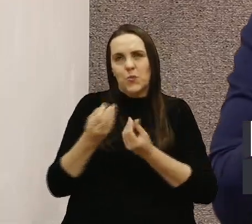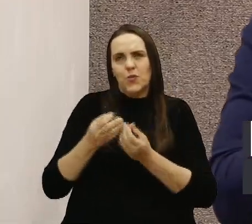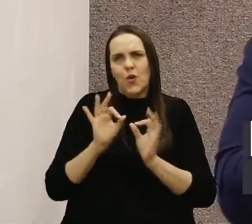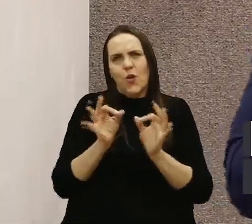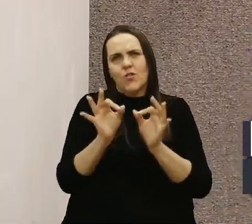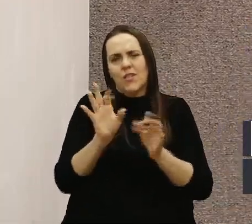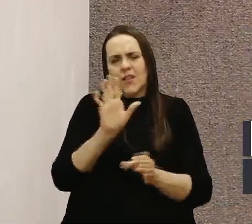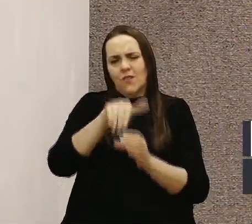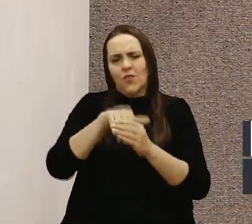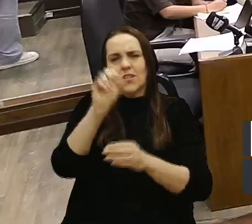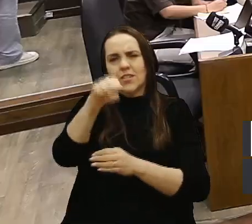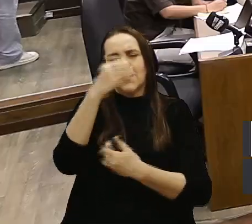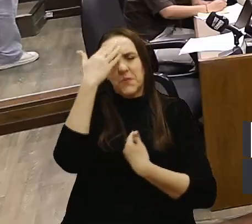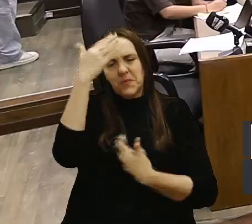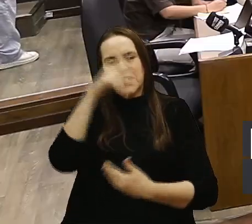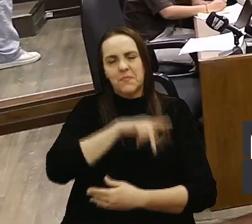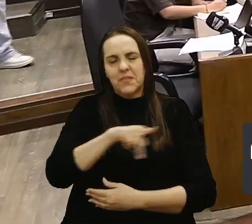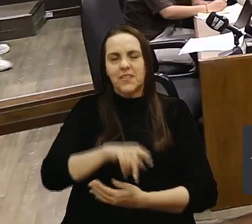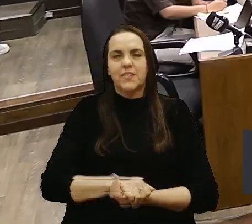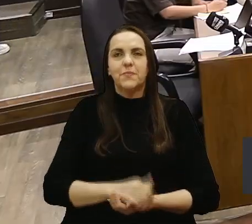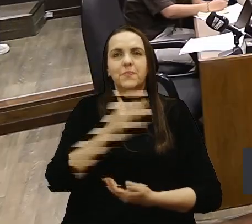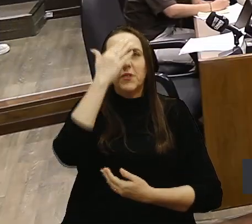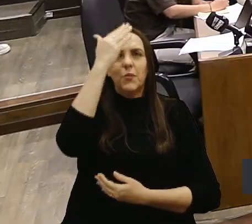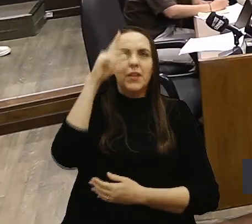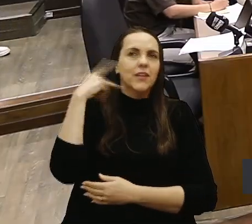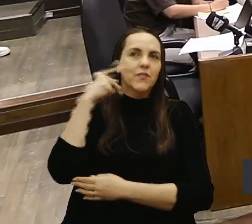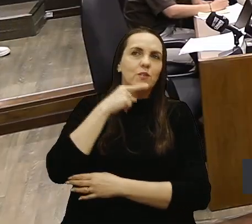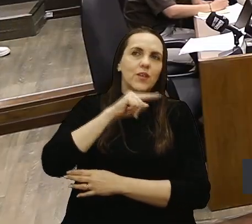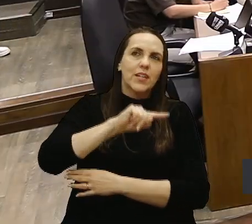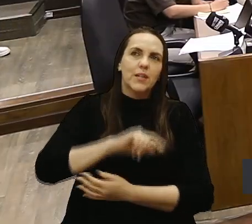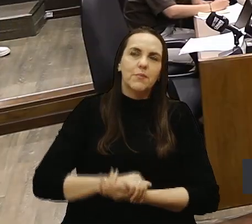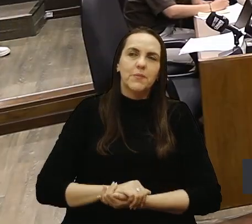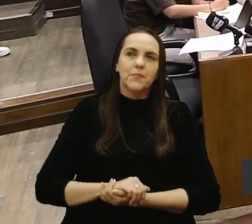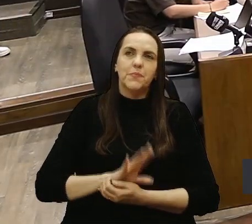favorável, presidente, muito obrigado. Obrigado, vereador Caleb Garbim. Declaração de voto.